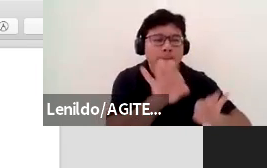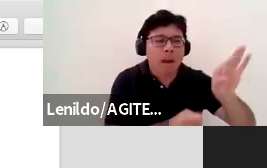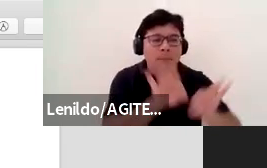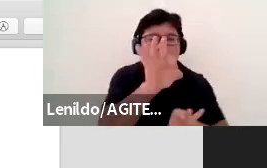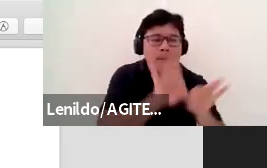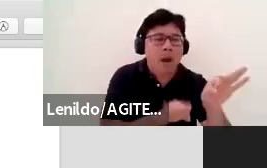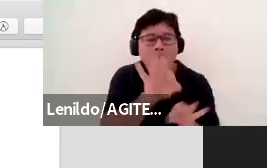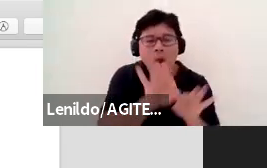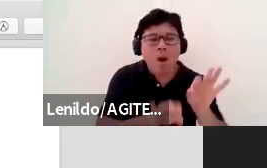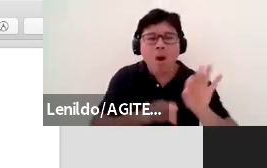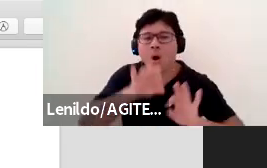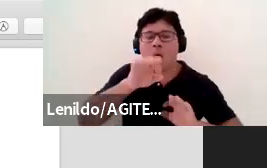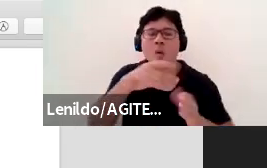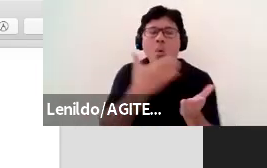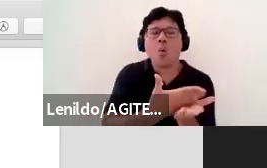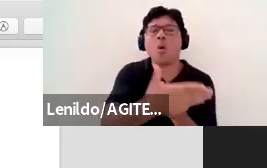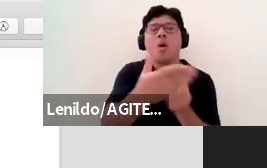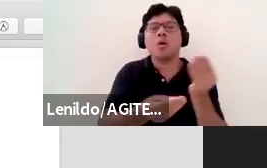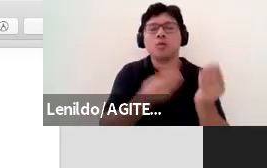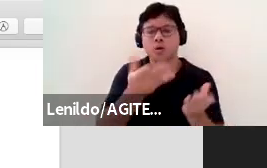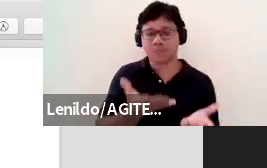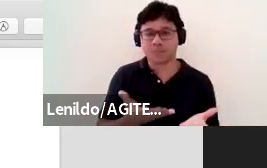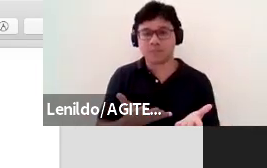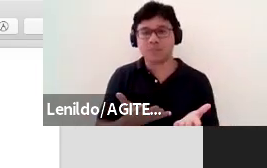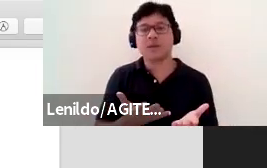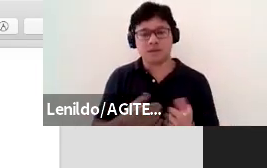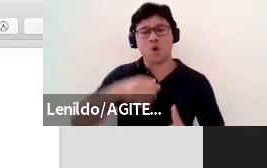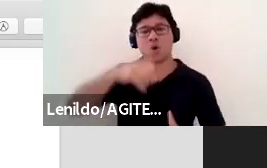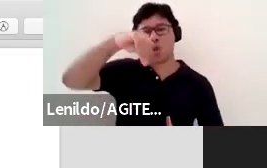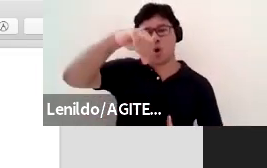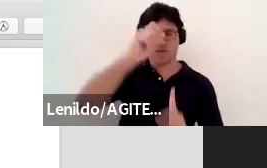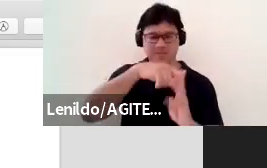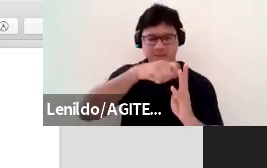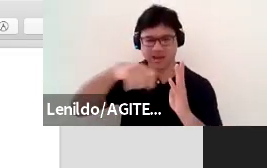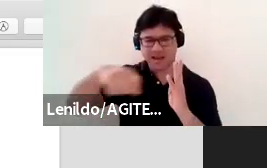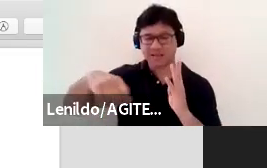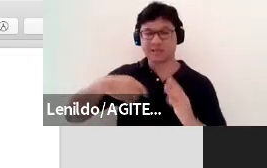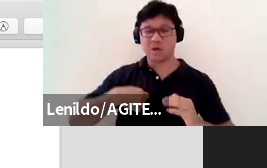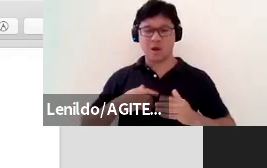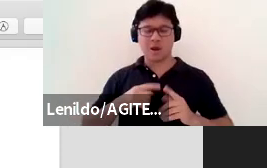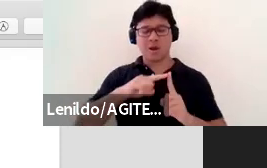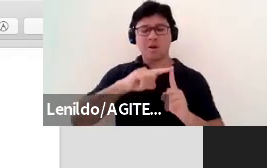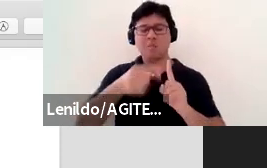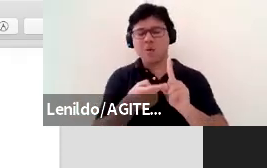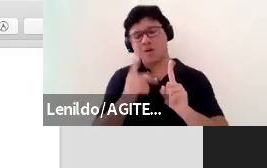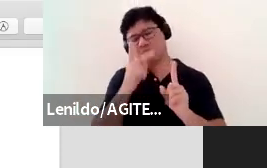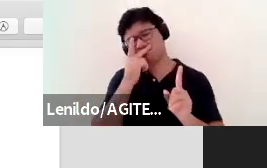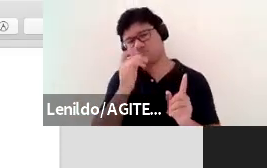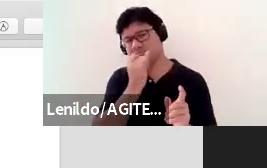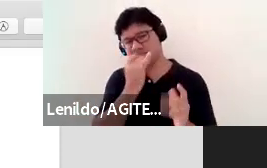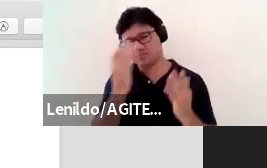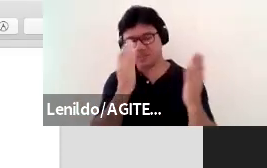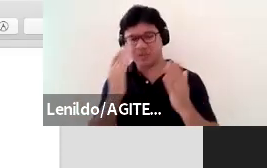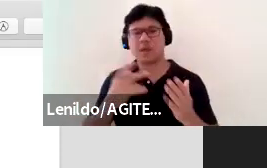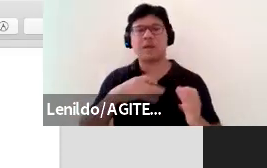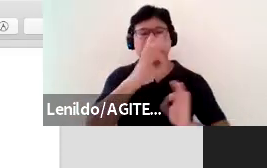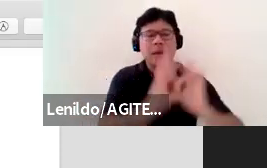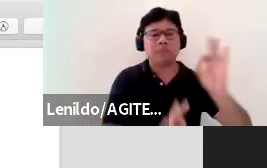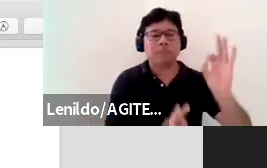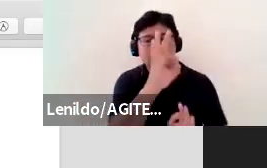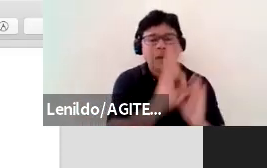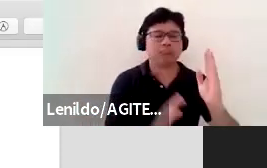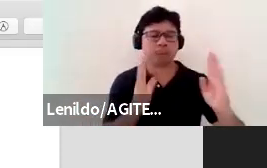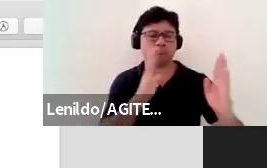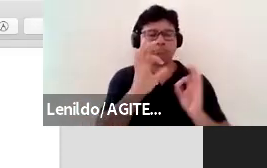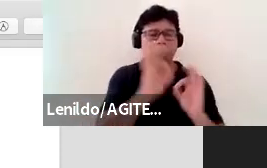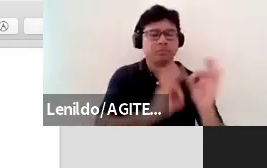queria partir. Então, foram 9 meses de gestação, literalmente, a Pretexto nasceu no 8 de março, a